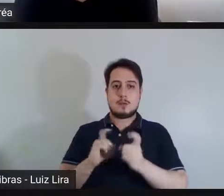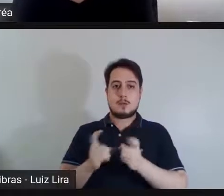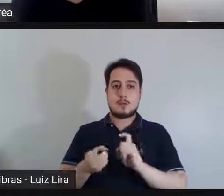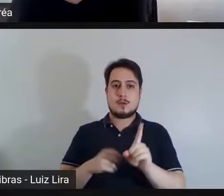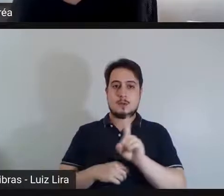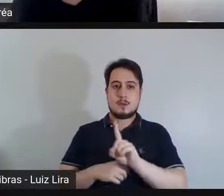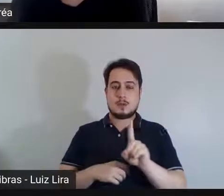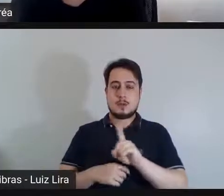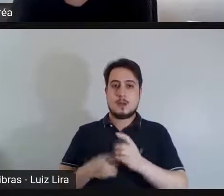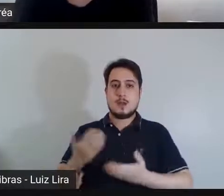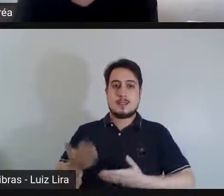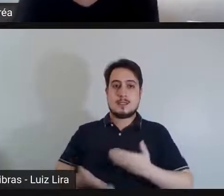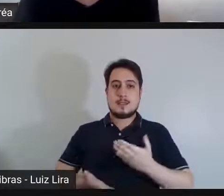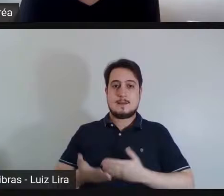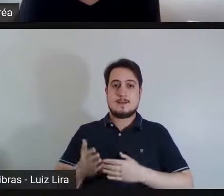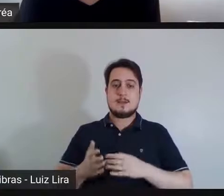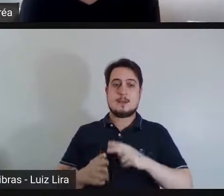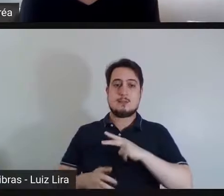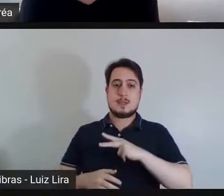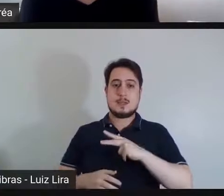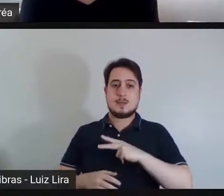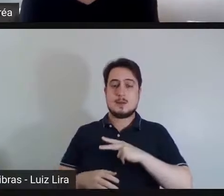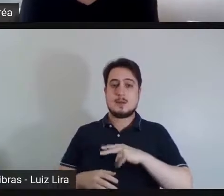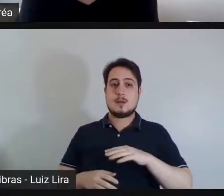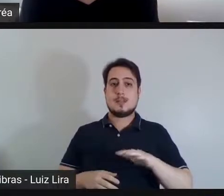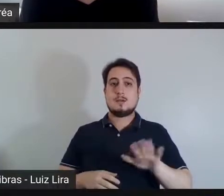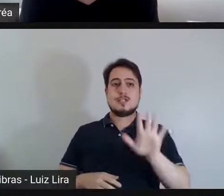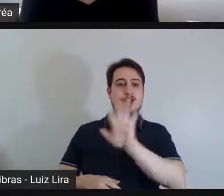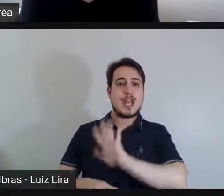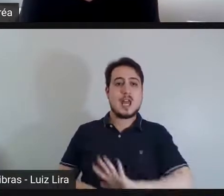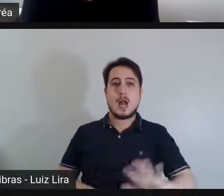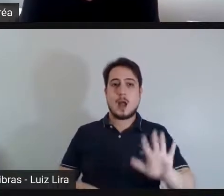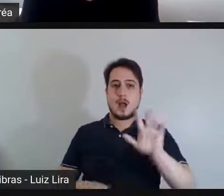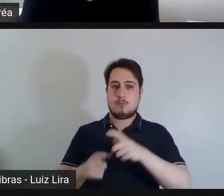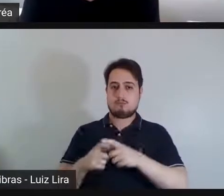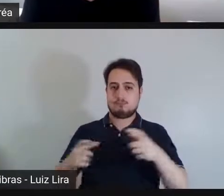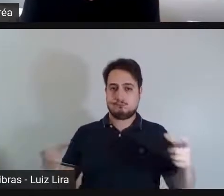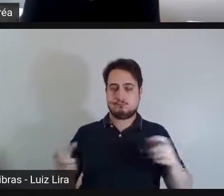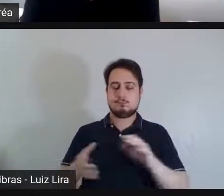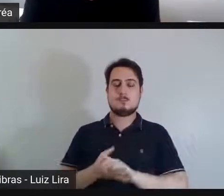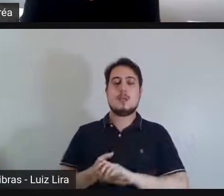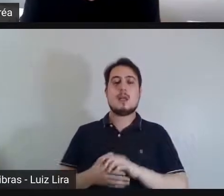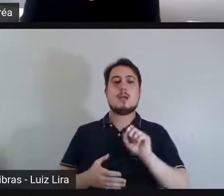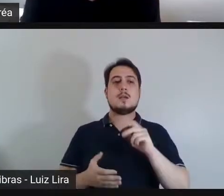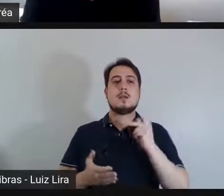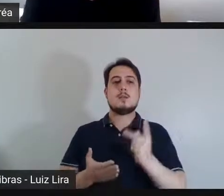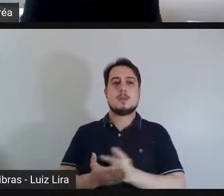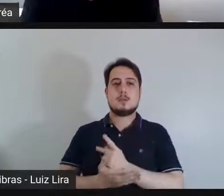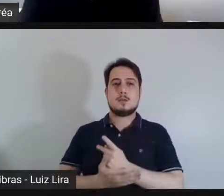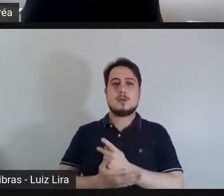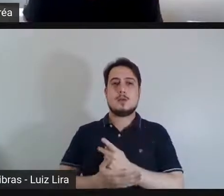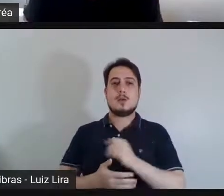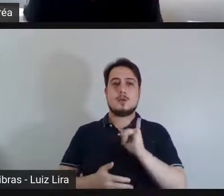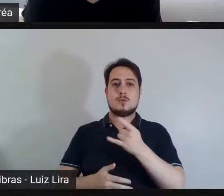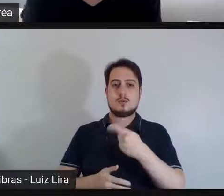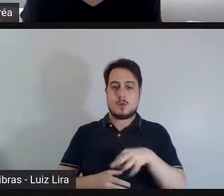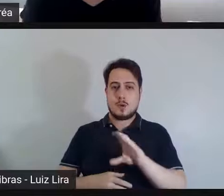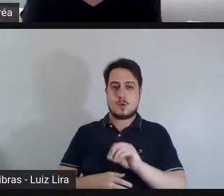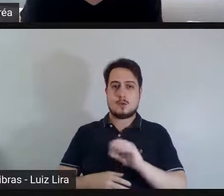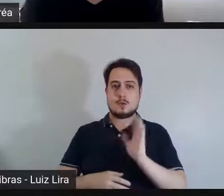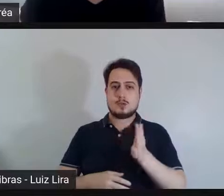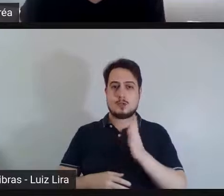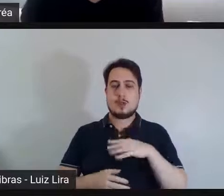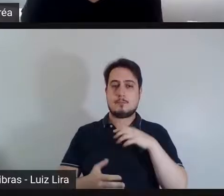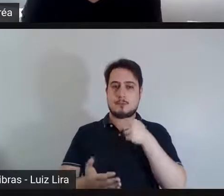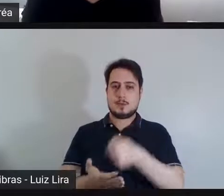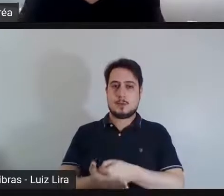serviços terceirizáveis, tá? Eu estou falando de uma maneira mais ampla. O que acontece? Como o João disse, olha, o preço que eu